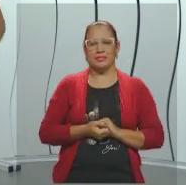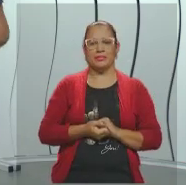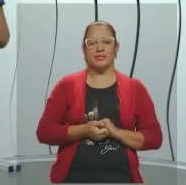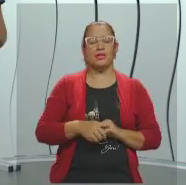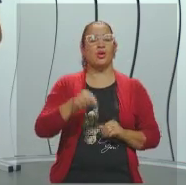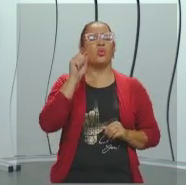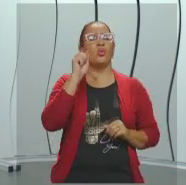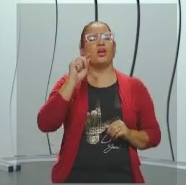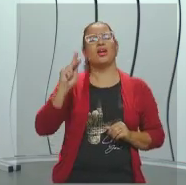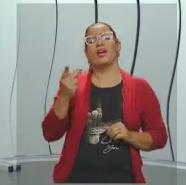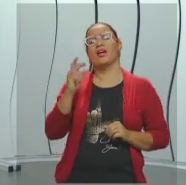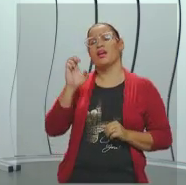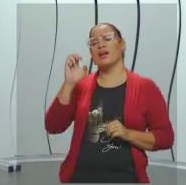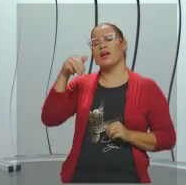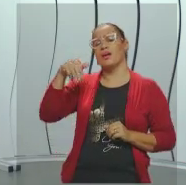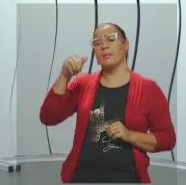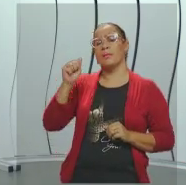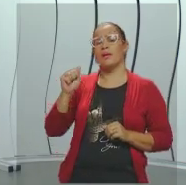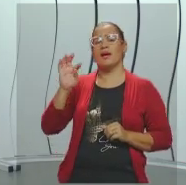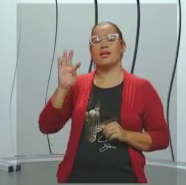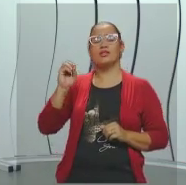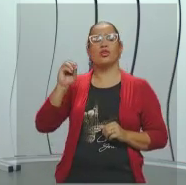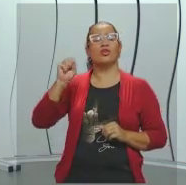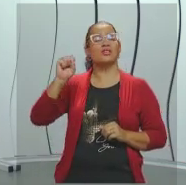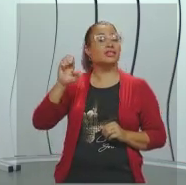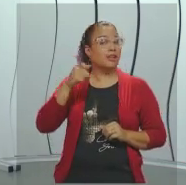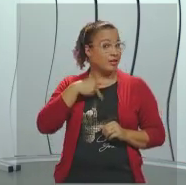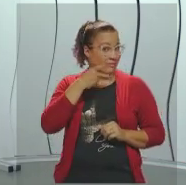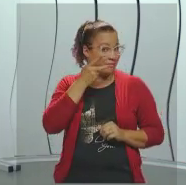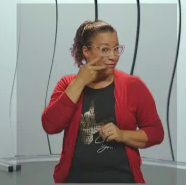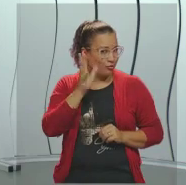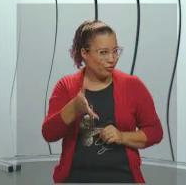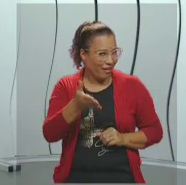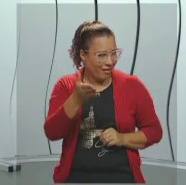que é hematose? O que nós falamos que é hematose agora mesmo?